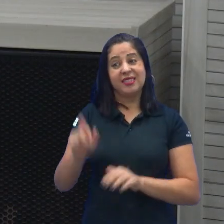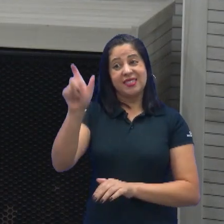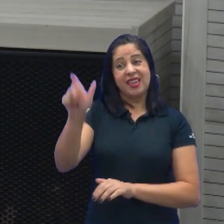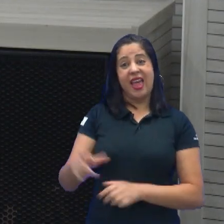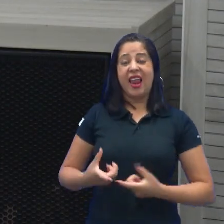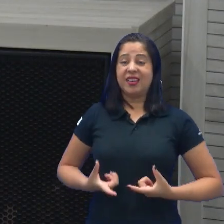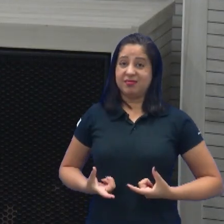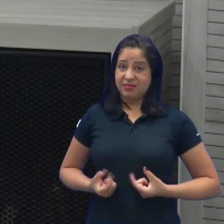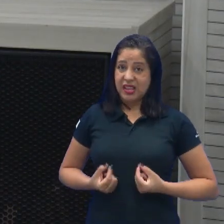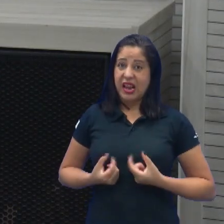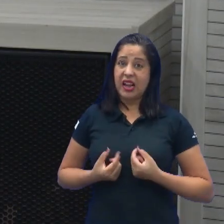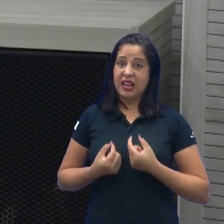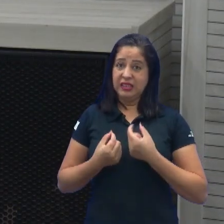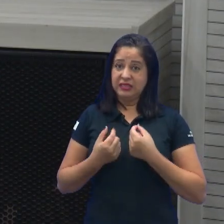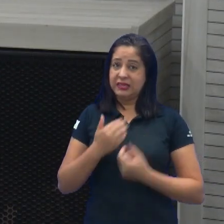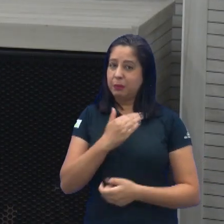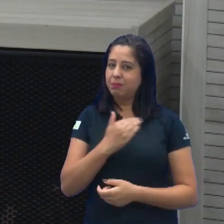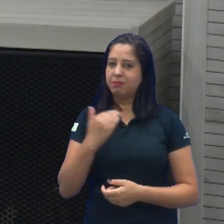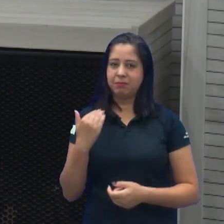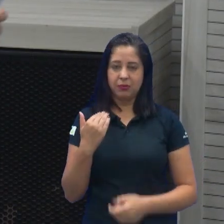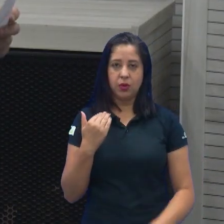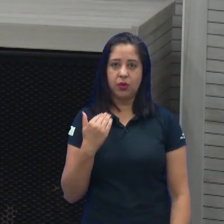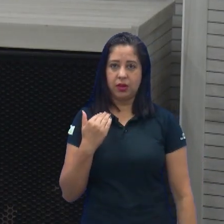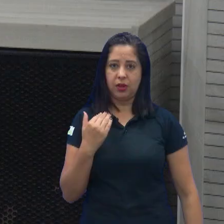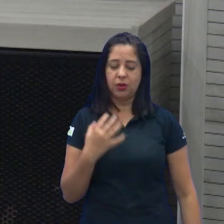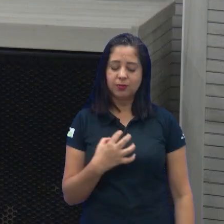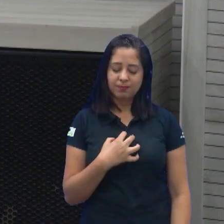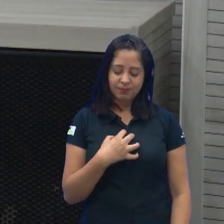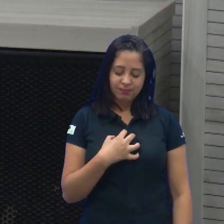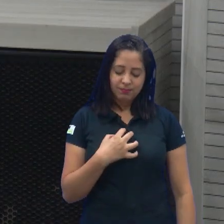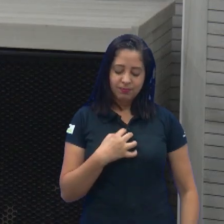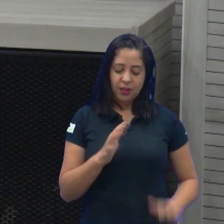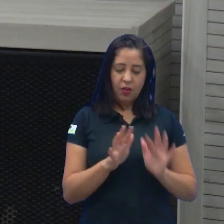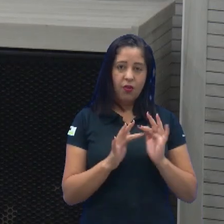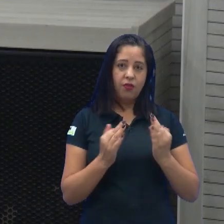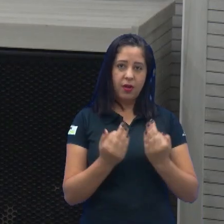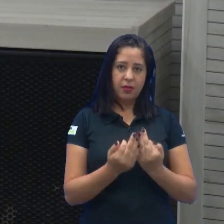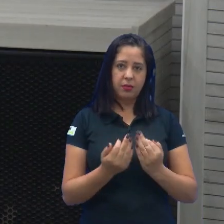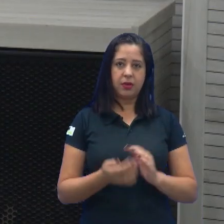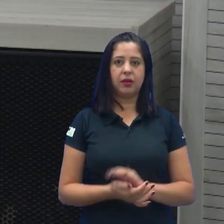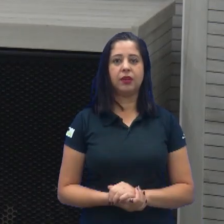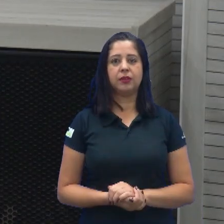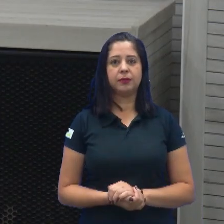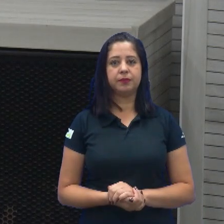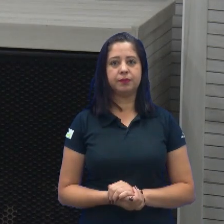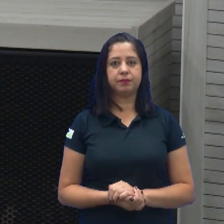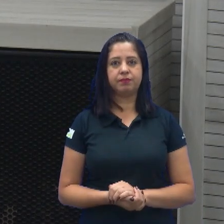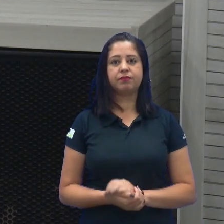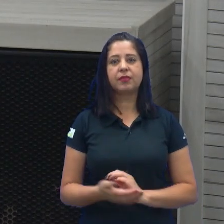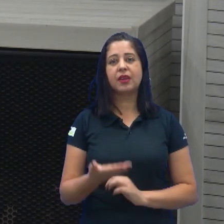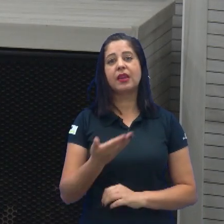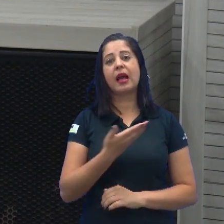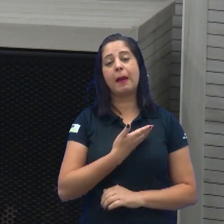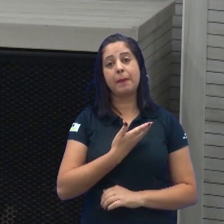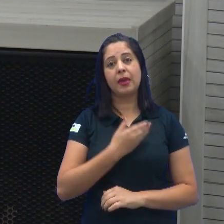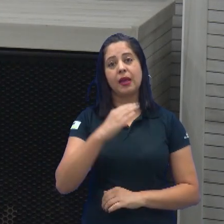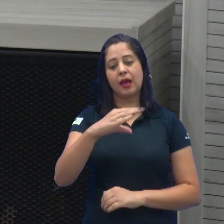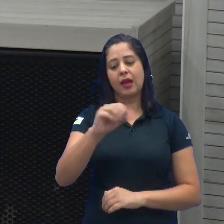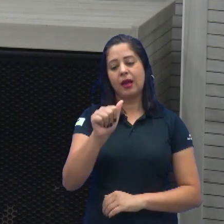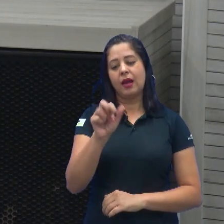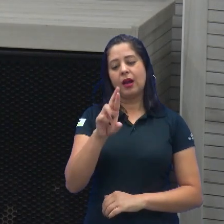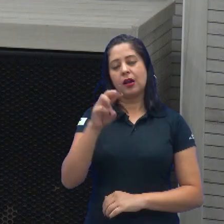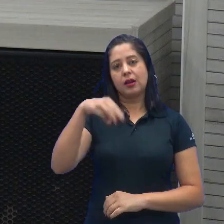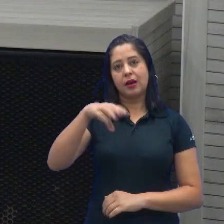que a levou muito rápido. Deixar aqui os meus sentimentos a todos os seus familiares. E uma amiga também, Carmen Lúcia de Almeida